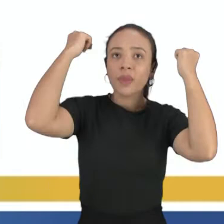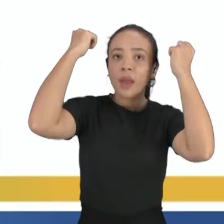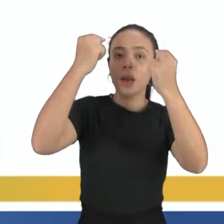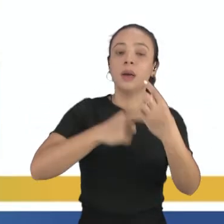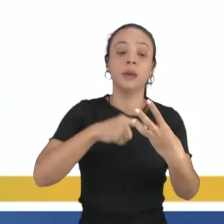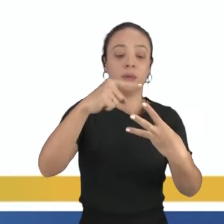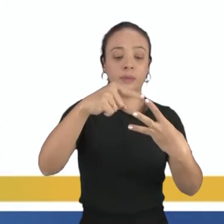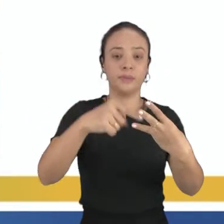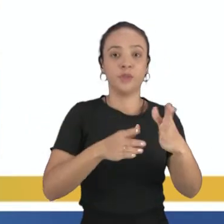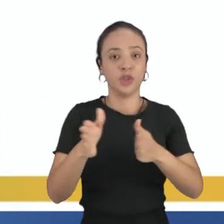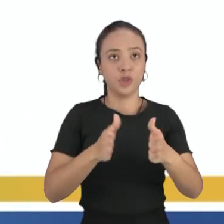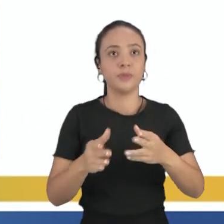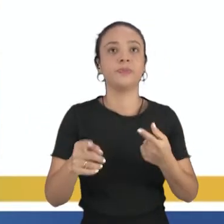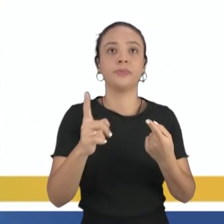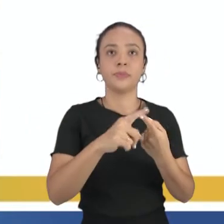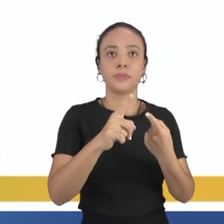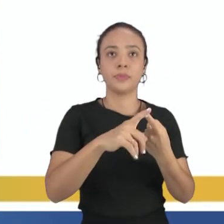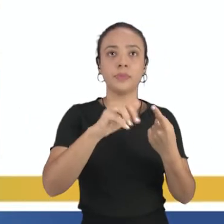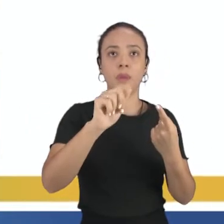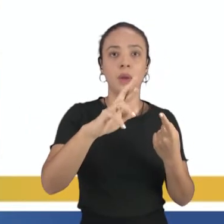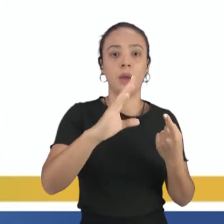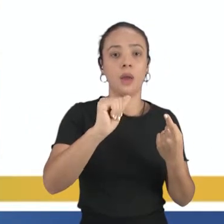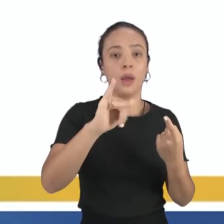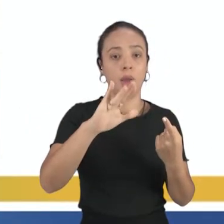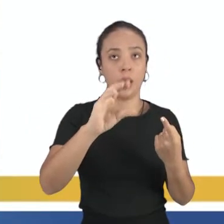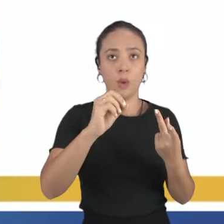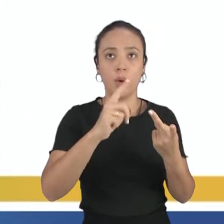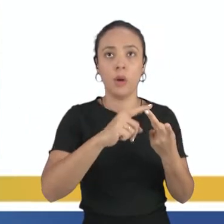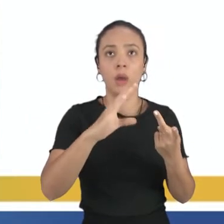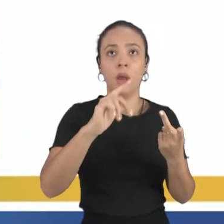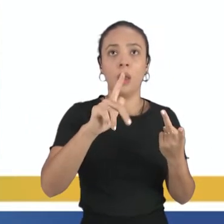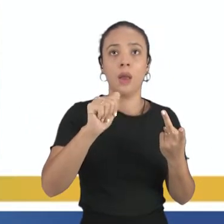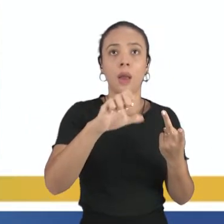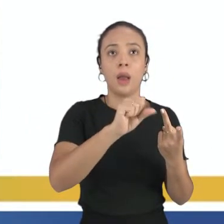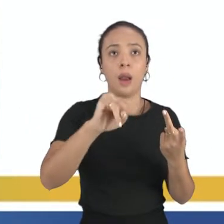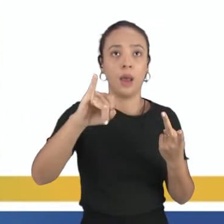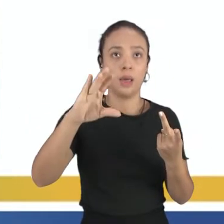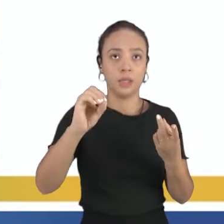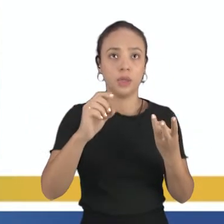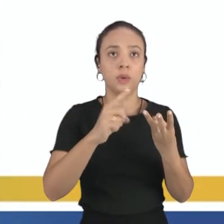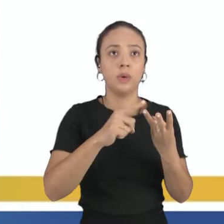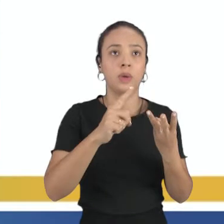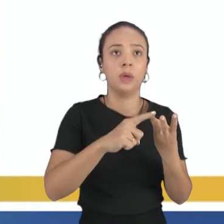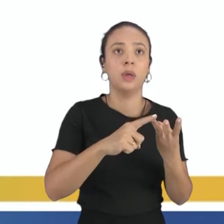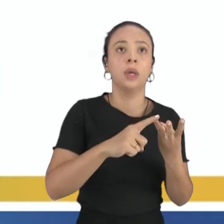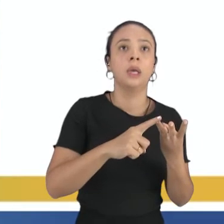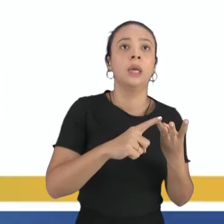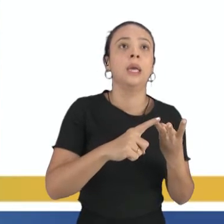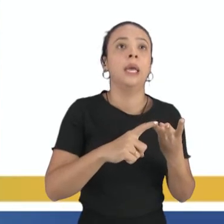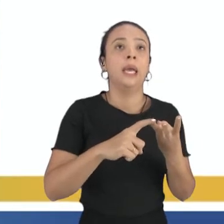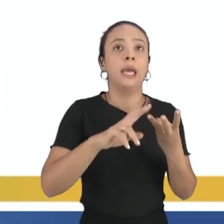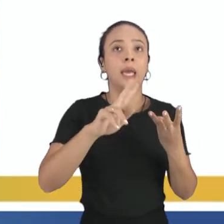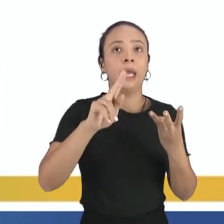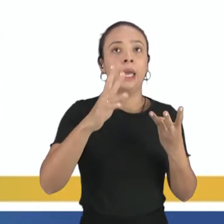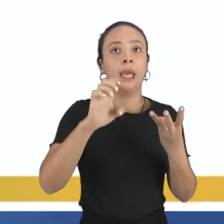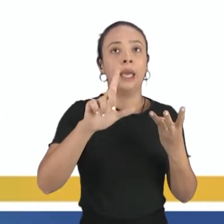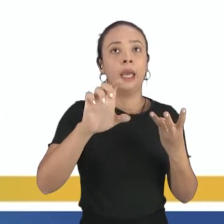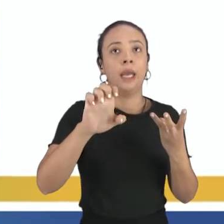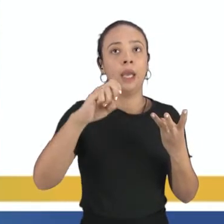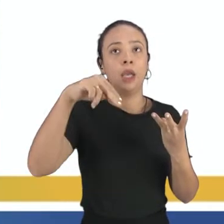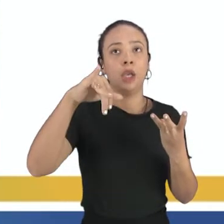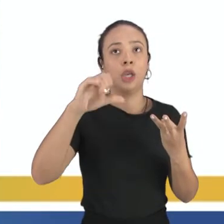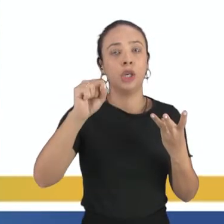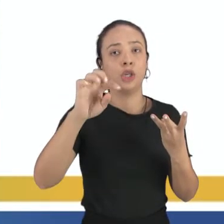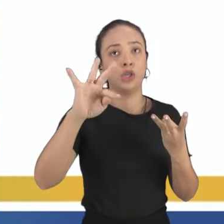distintos: arcaico, clássico e helenístico. Portanto, a cultura foi sofrendo alterações, assim como